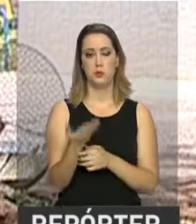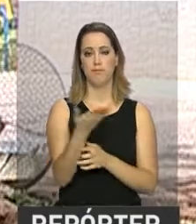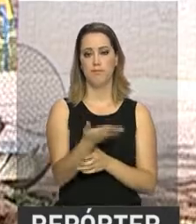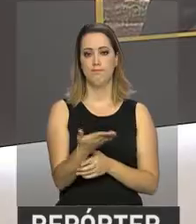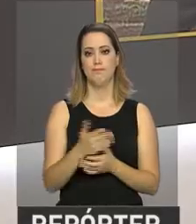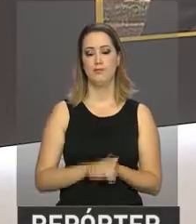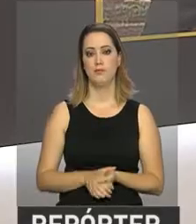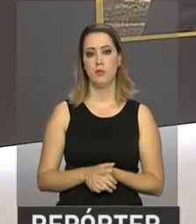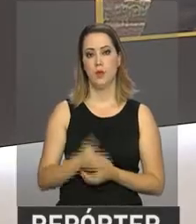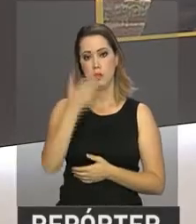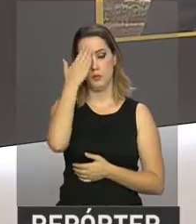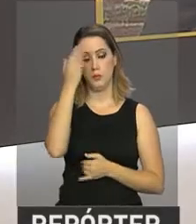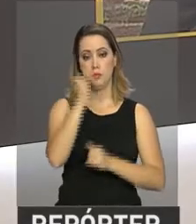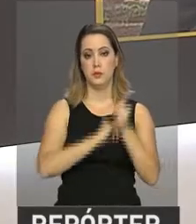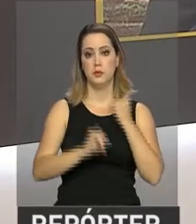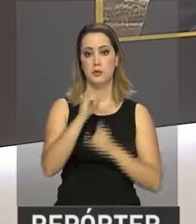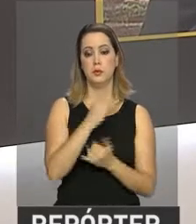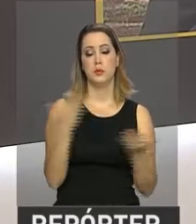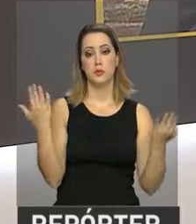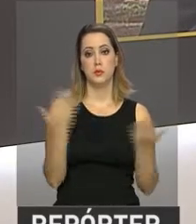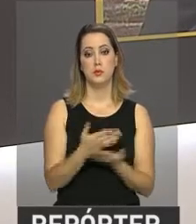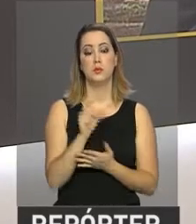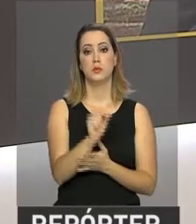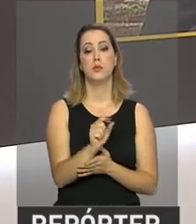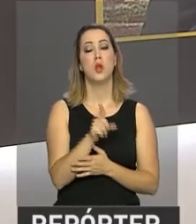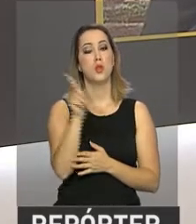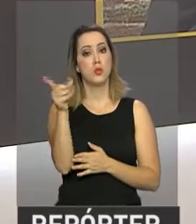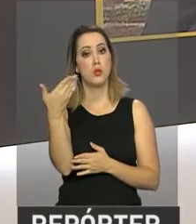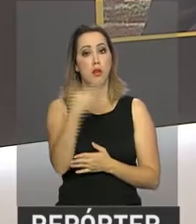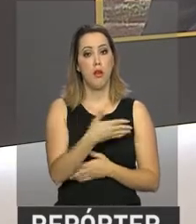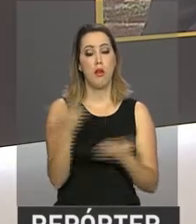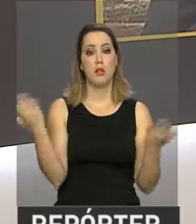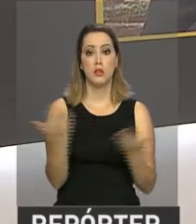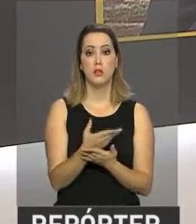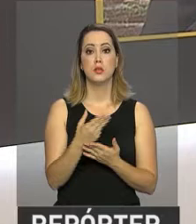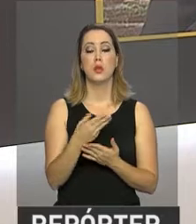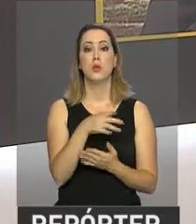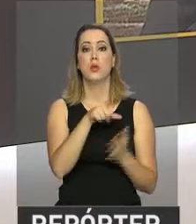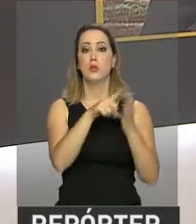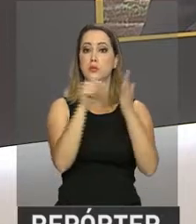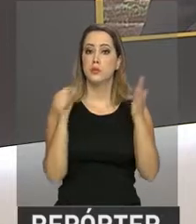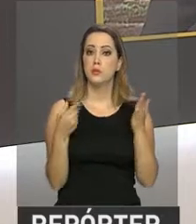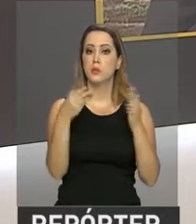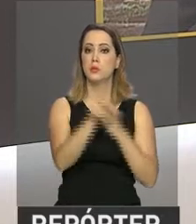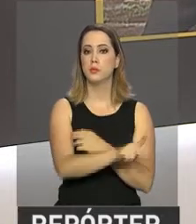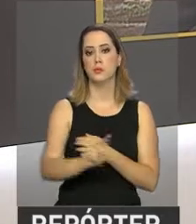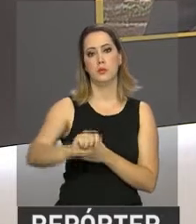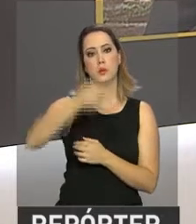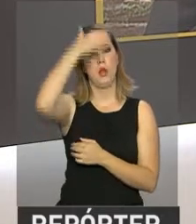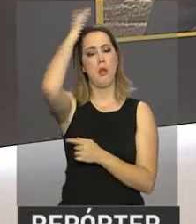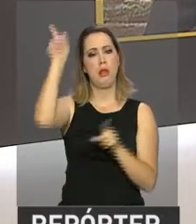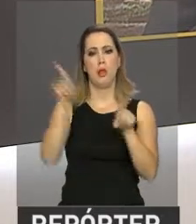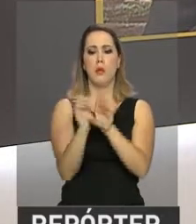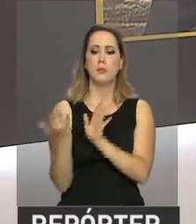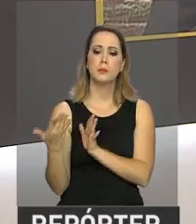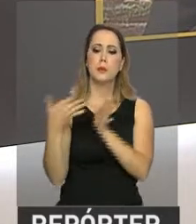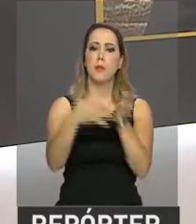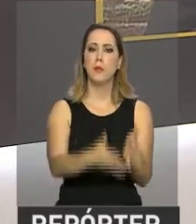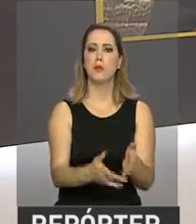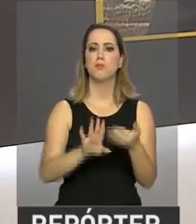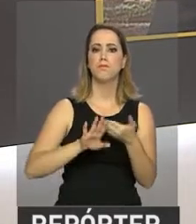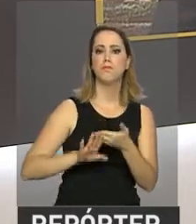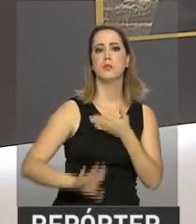Renata. Obrigada, Natália Mello, direto do Ministério da Saúde. De lá vamos direto ao Palácio Planalto, porque o presidente Michel Temer também participa dessa